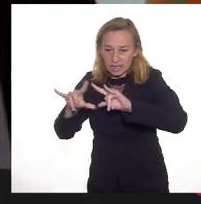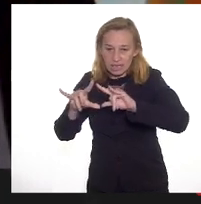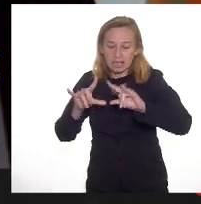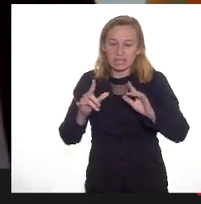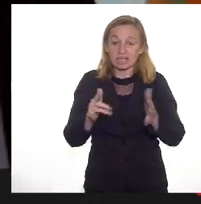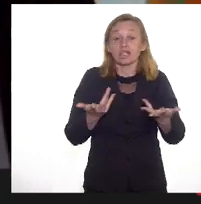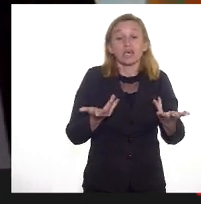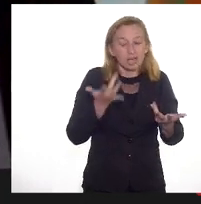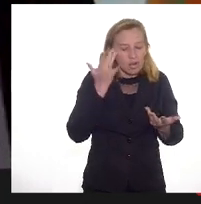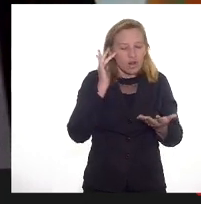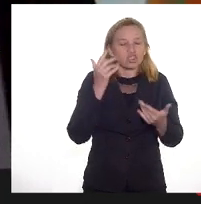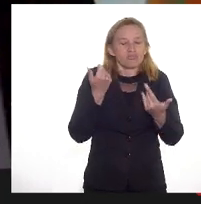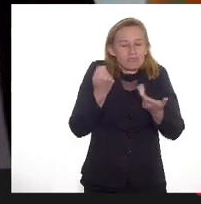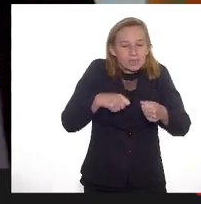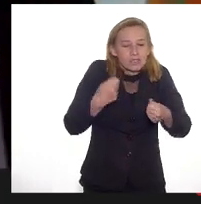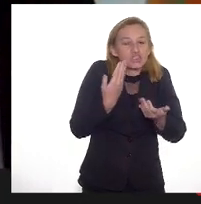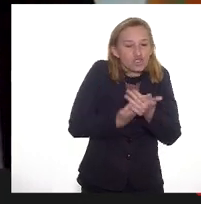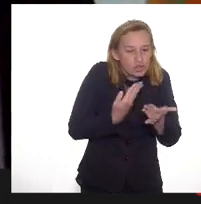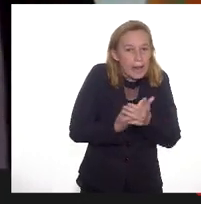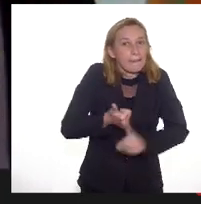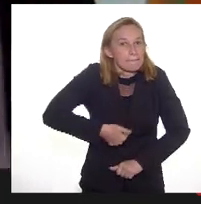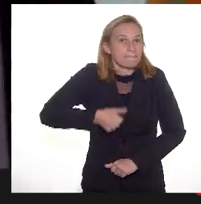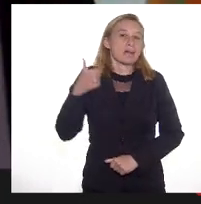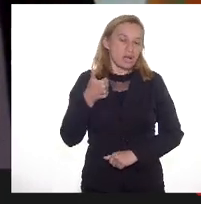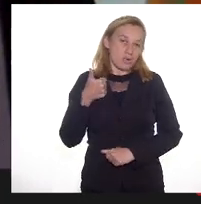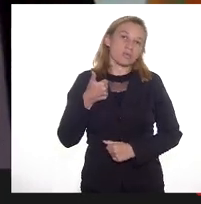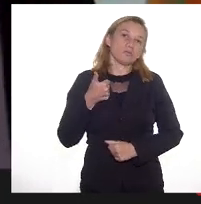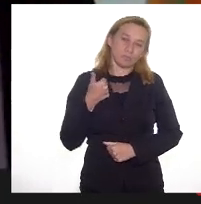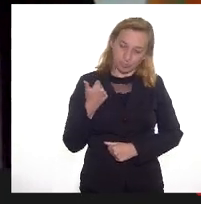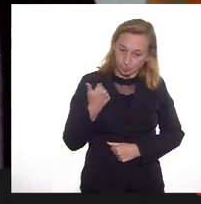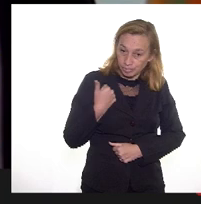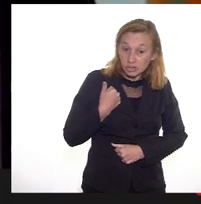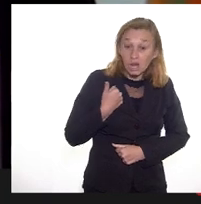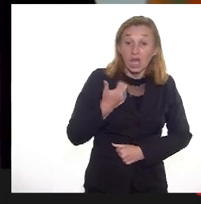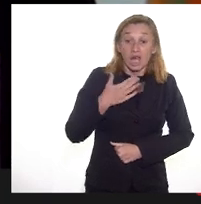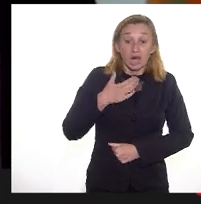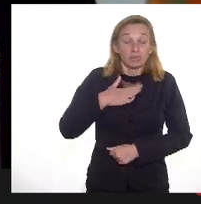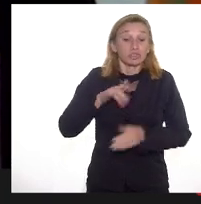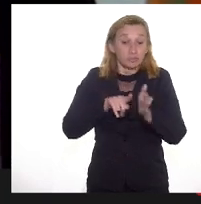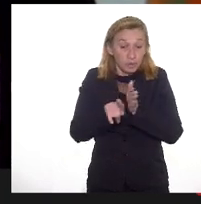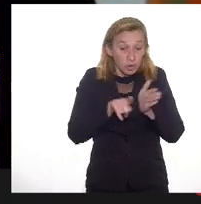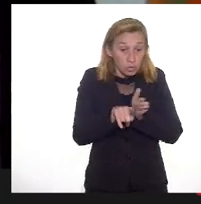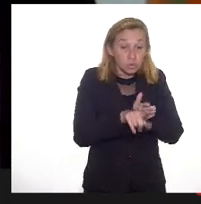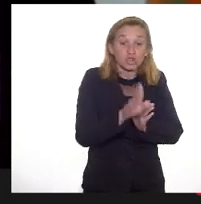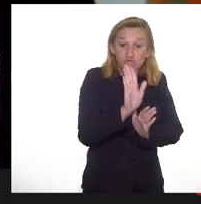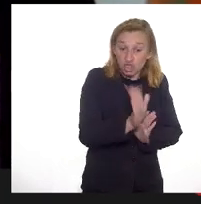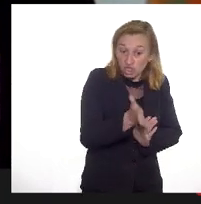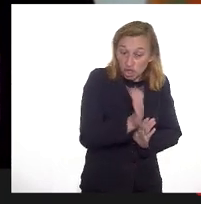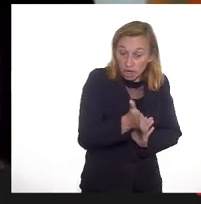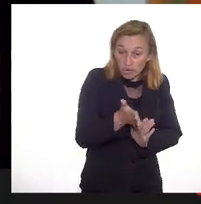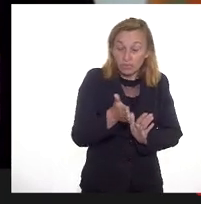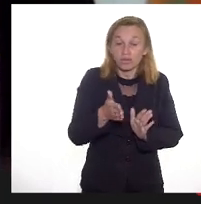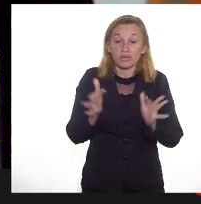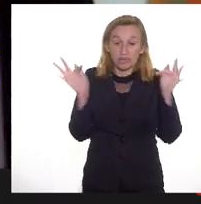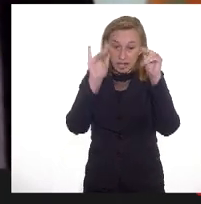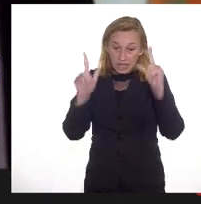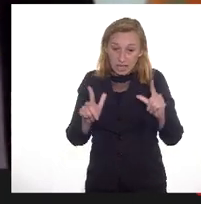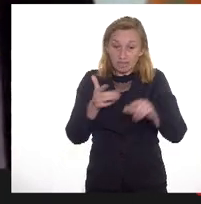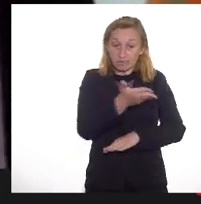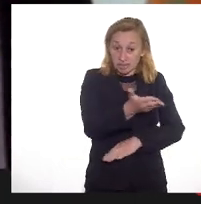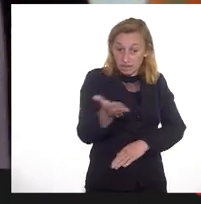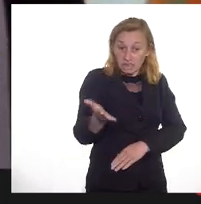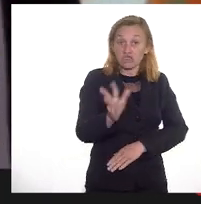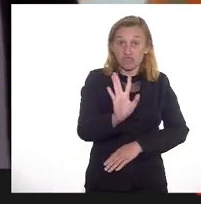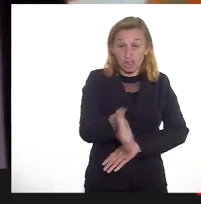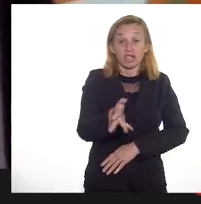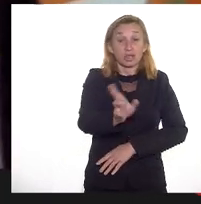uma coisa que a gente precisa estudar melhor. Então, assim, as minhas perguntas já foram contempladas hoje aqui por vossas